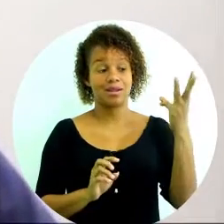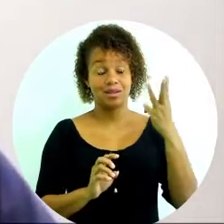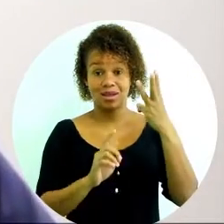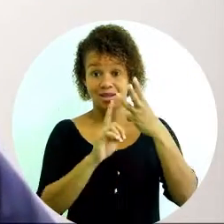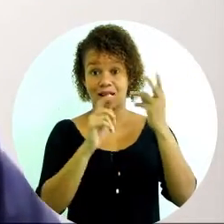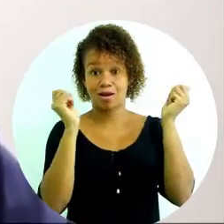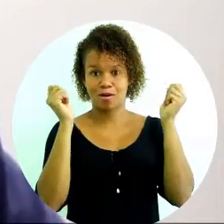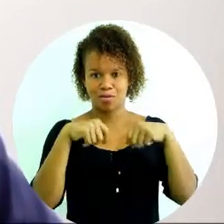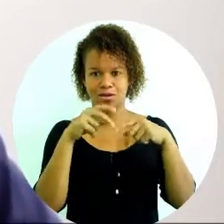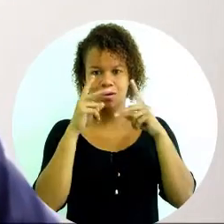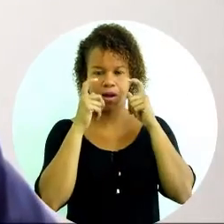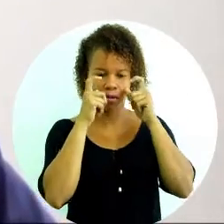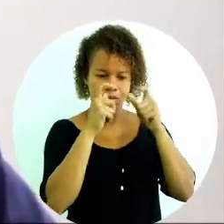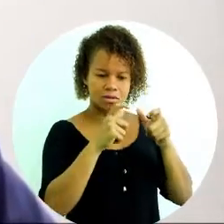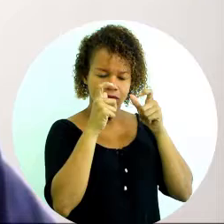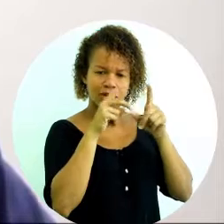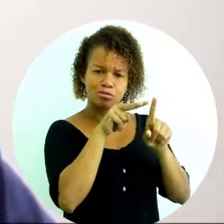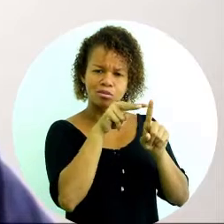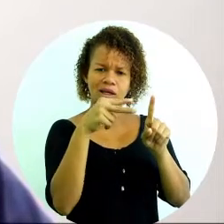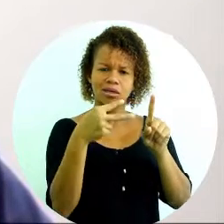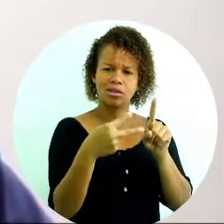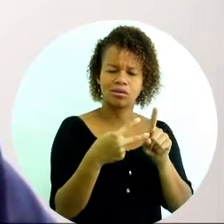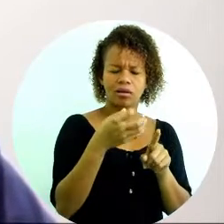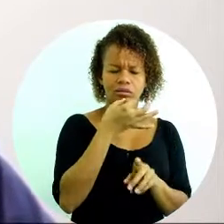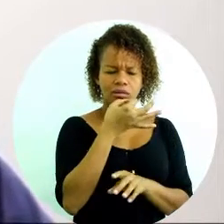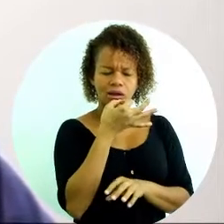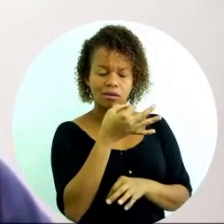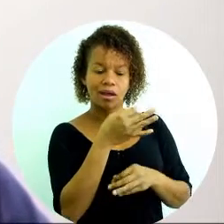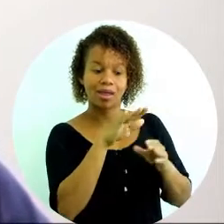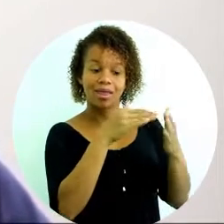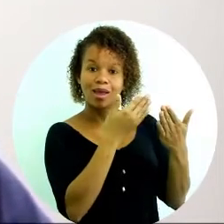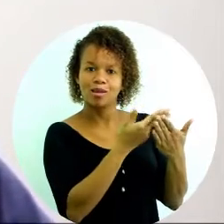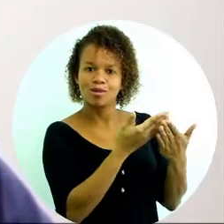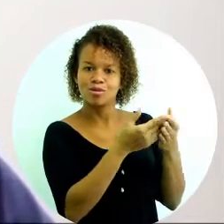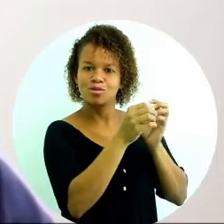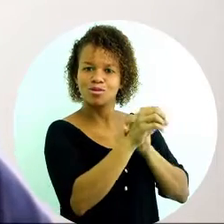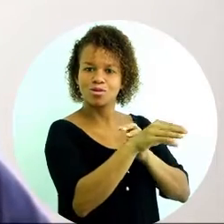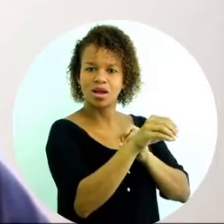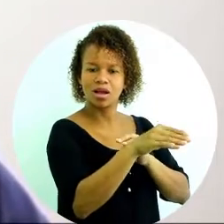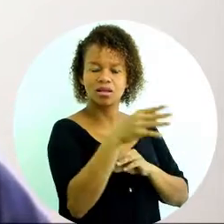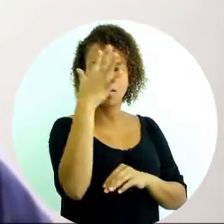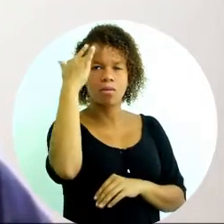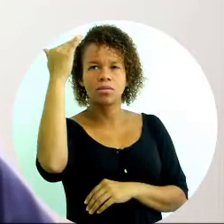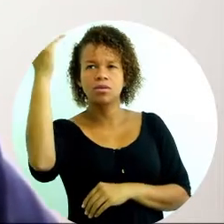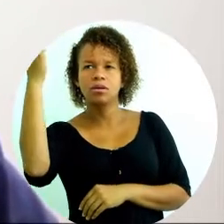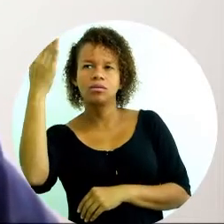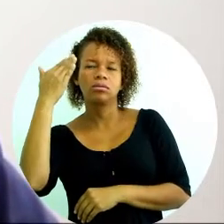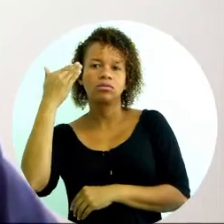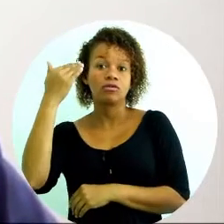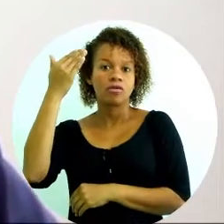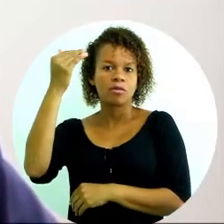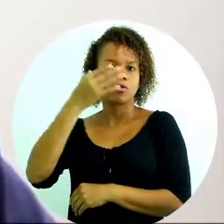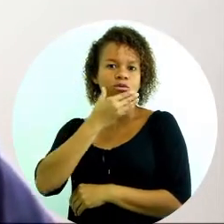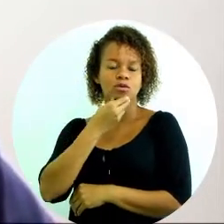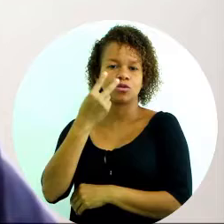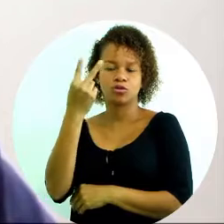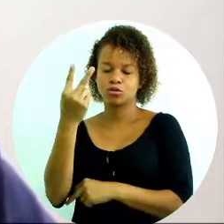Na nossa terceira competência, observamos as perspectivas críticas de educação, dois pensadores